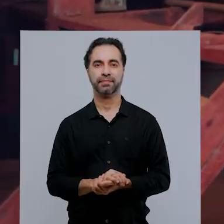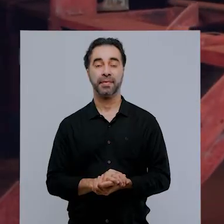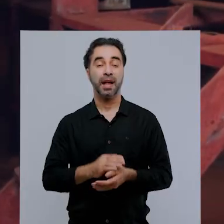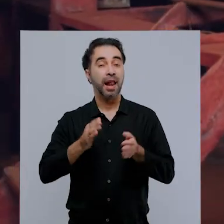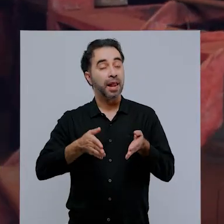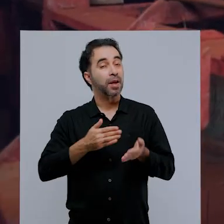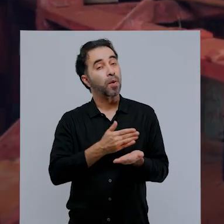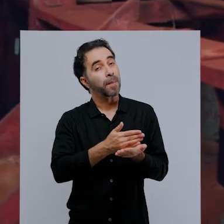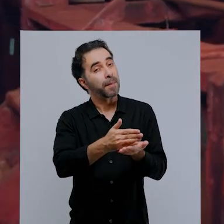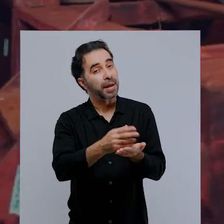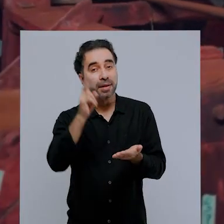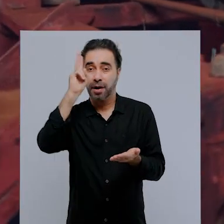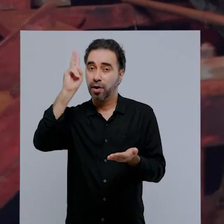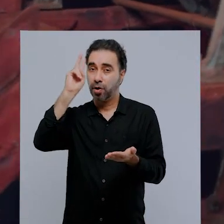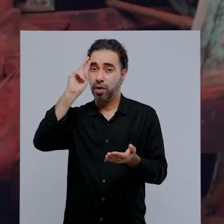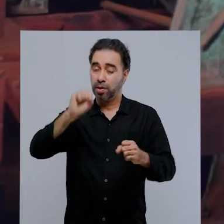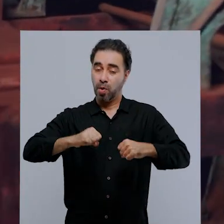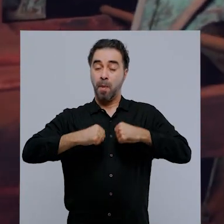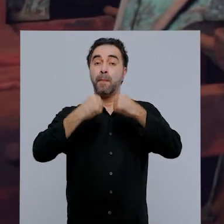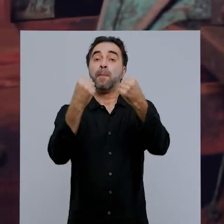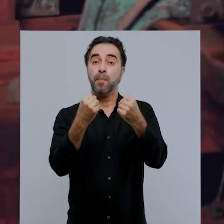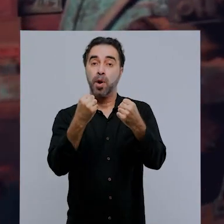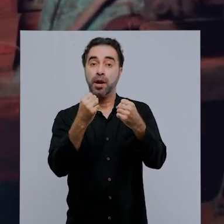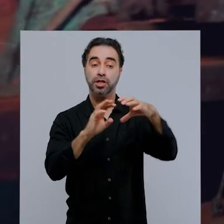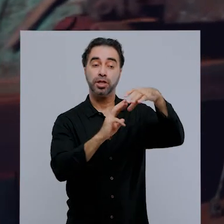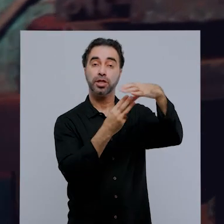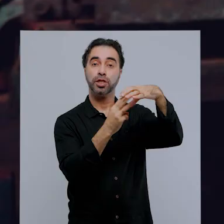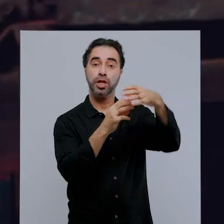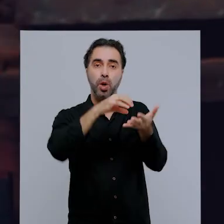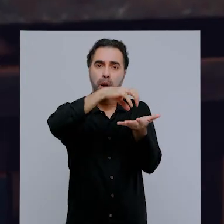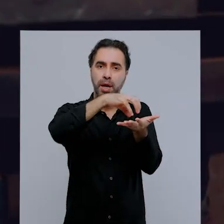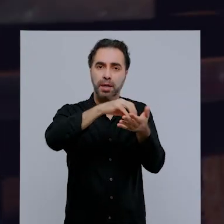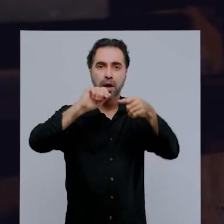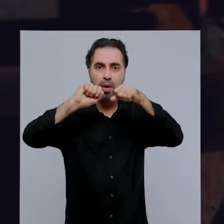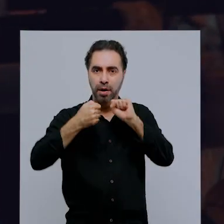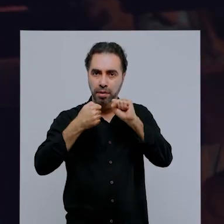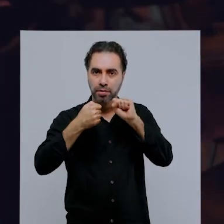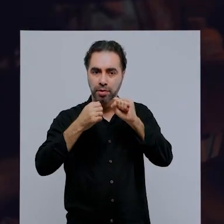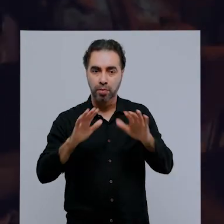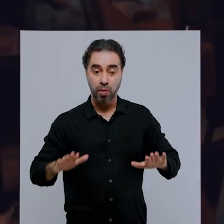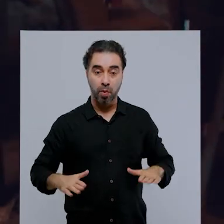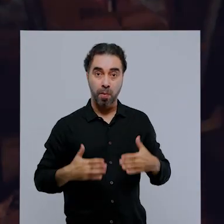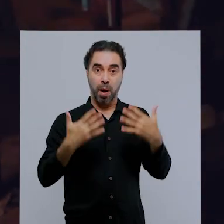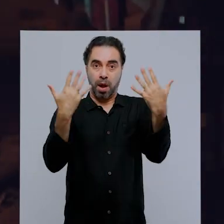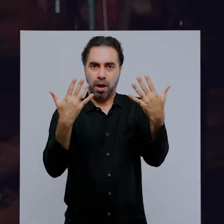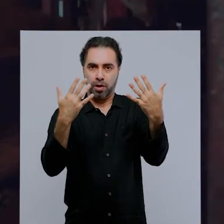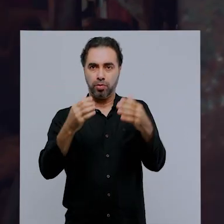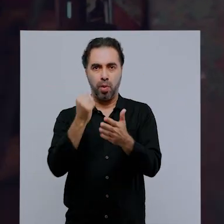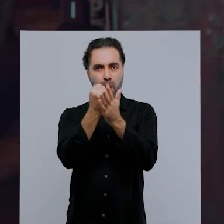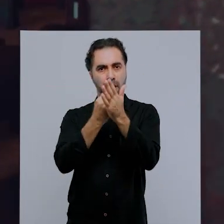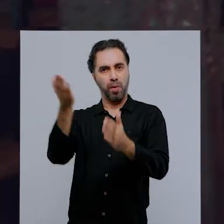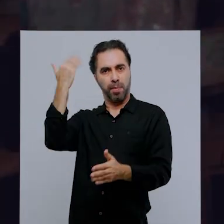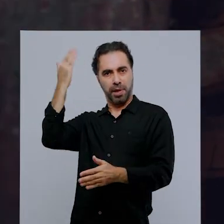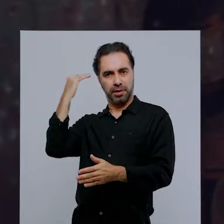Assim começa a história do imponente Engenho Central de Sertãozinho, erguido no século passado, por volta